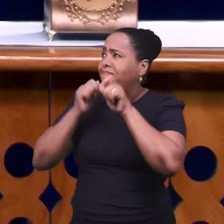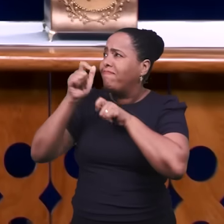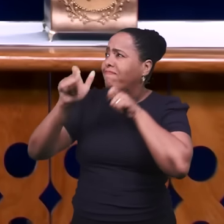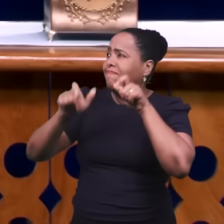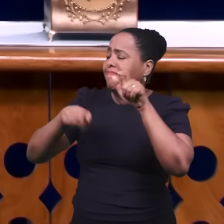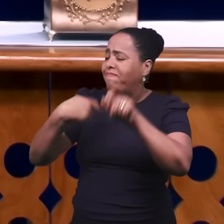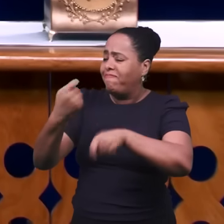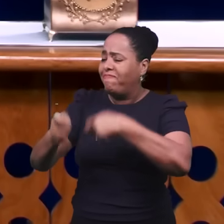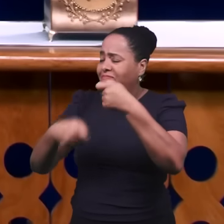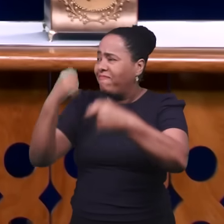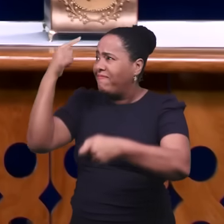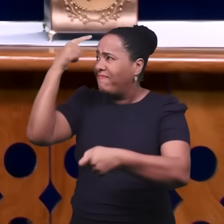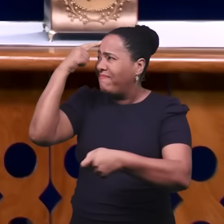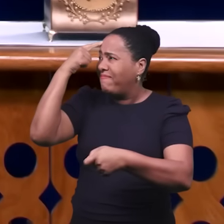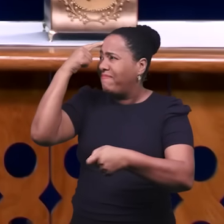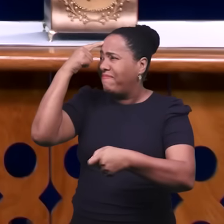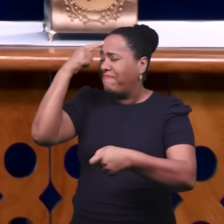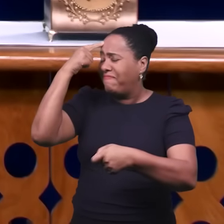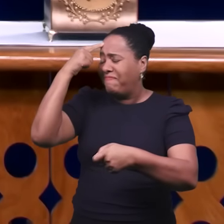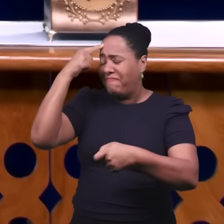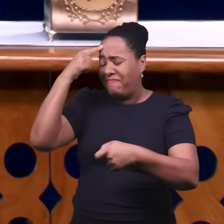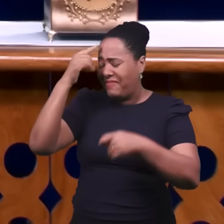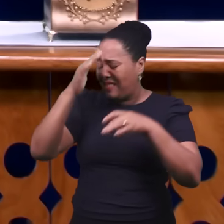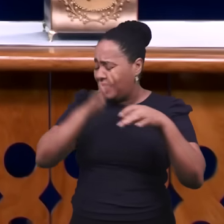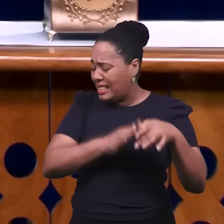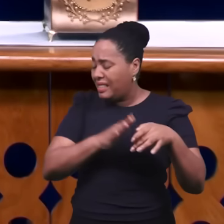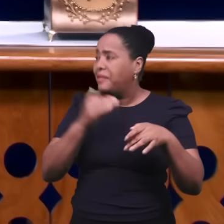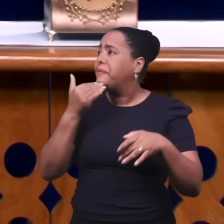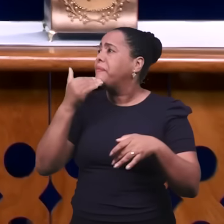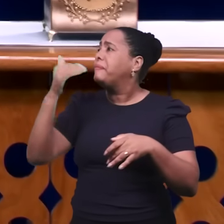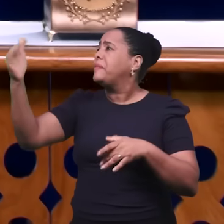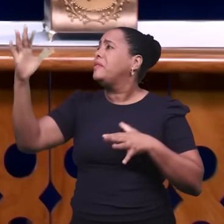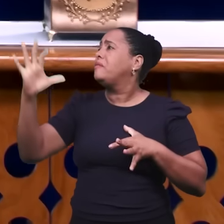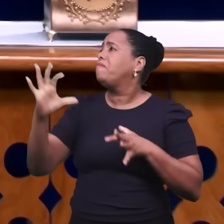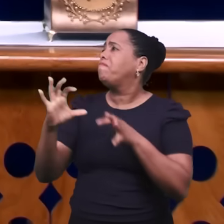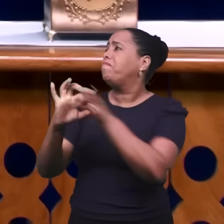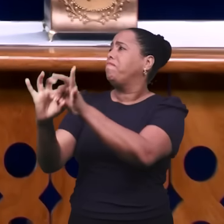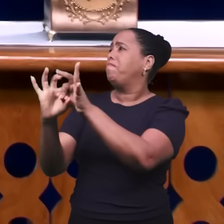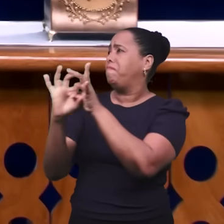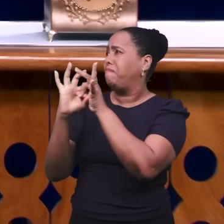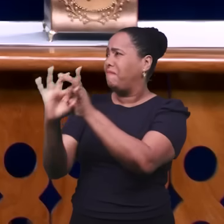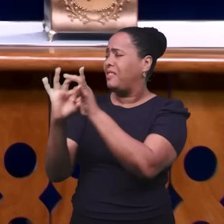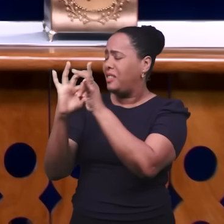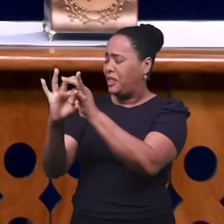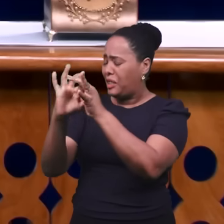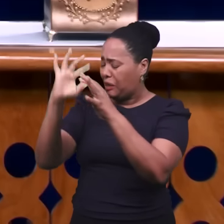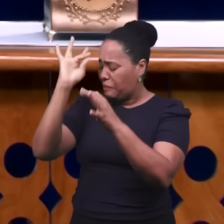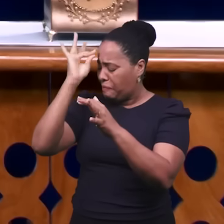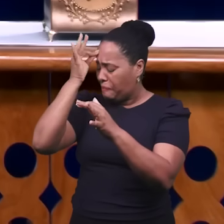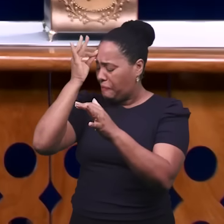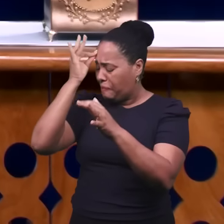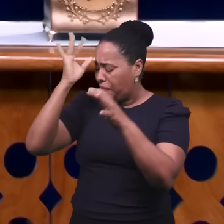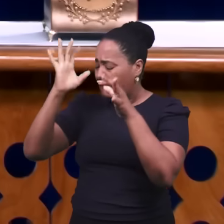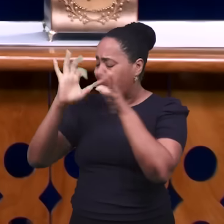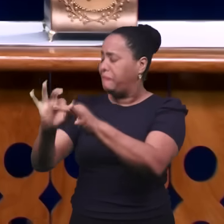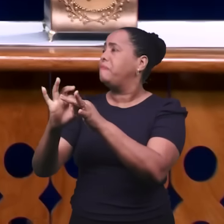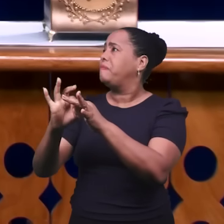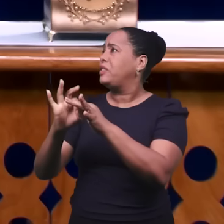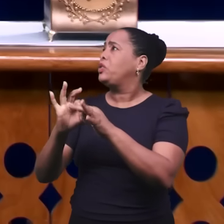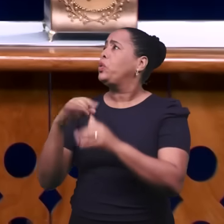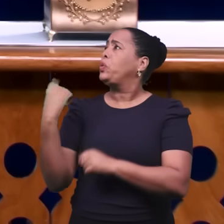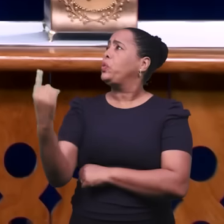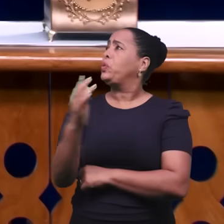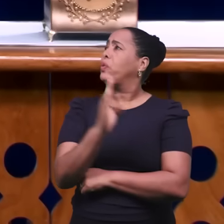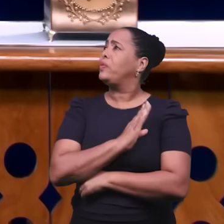pensamentos. E rogamos ao Senhor a comunhão, estarmos ligados a Ti em espírito, para que o nosso